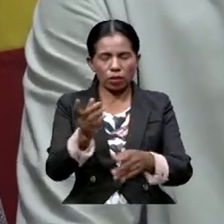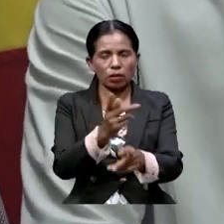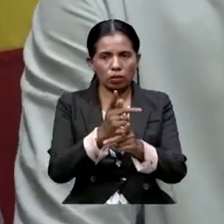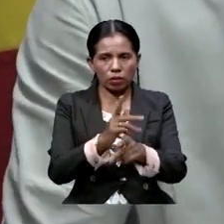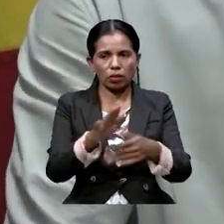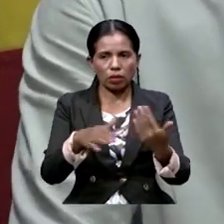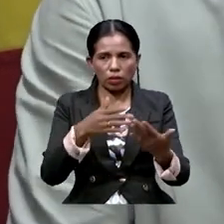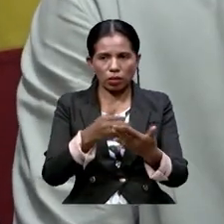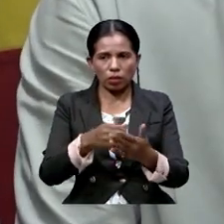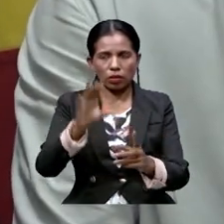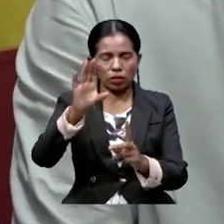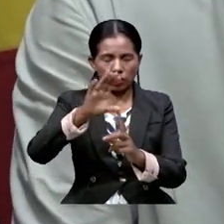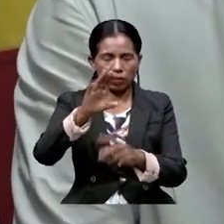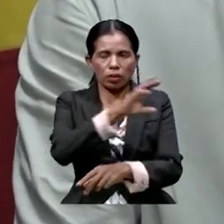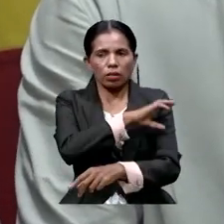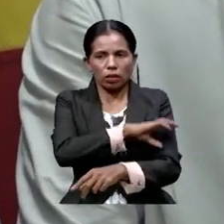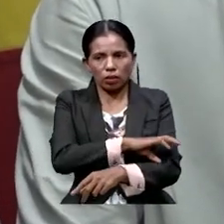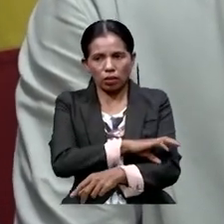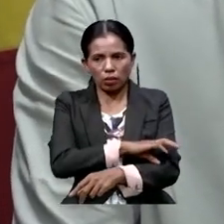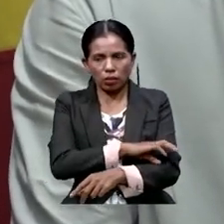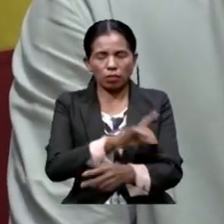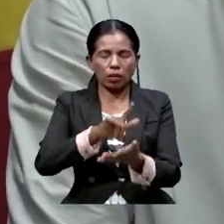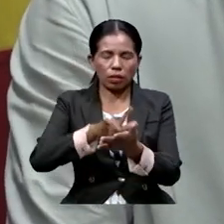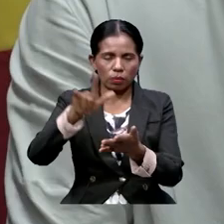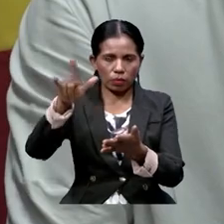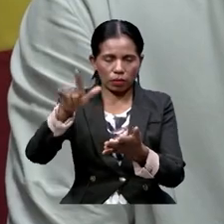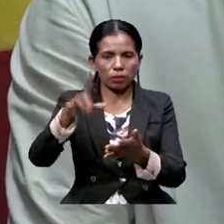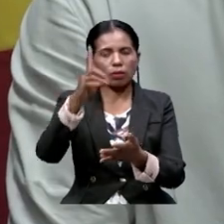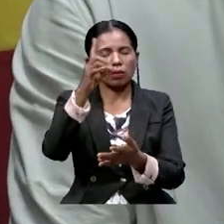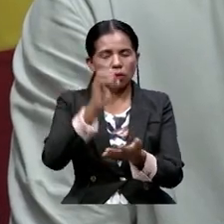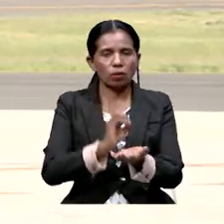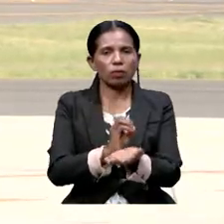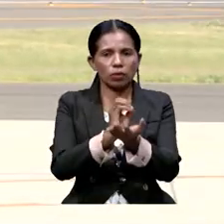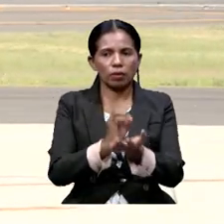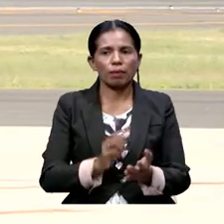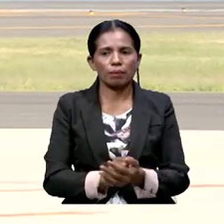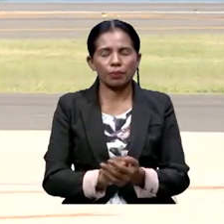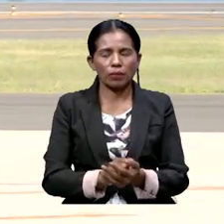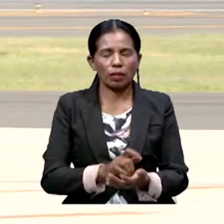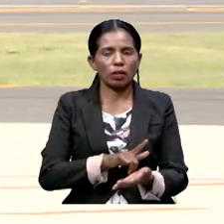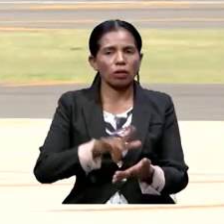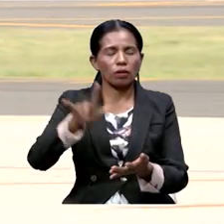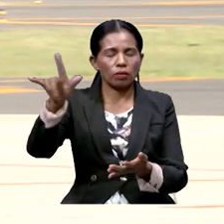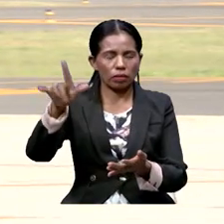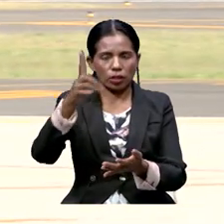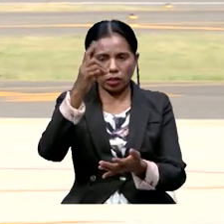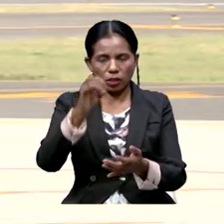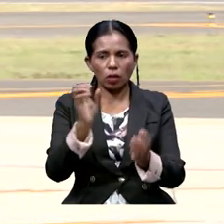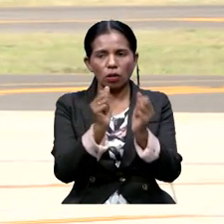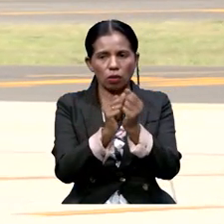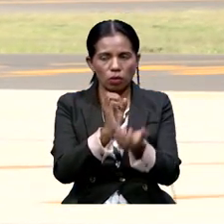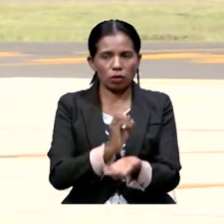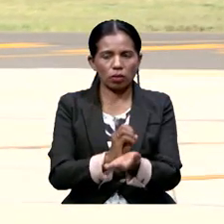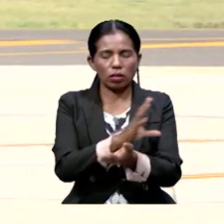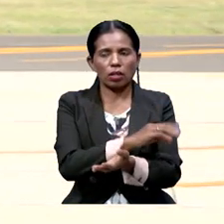a safety and security para o aeroporto em si. Antes ne voo entre Dili no Oikusi opera Rússia